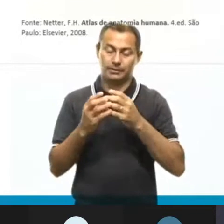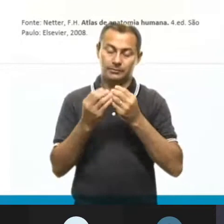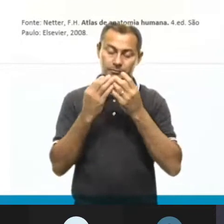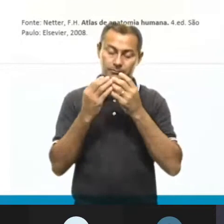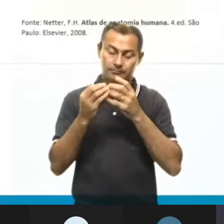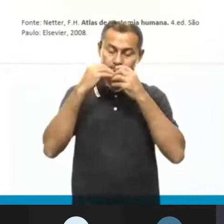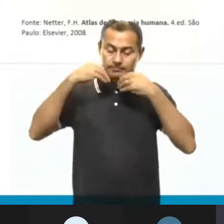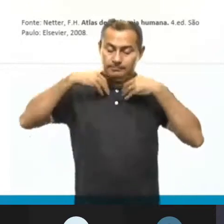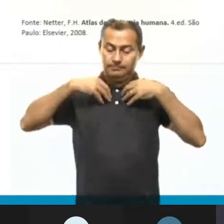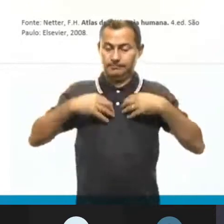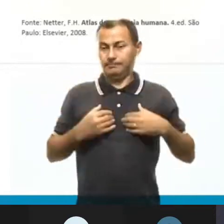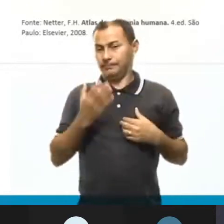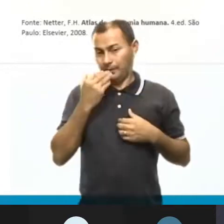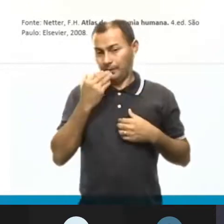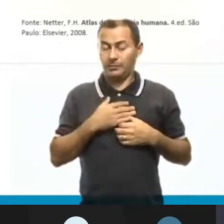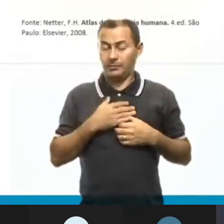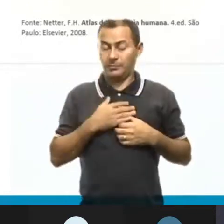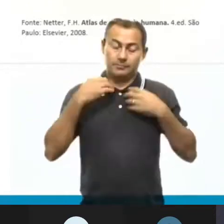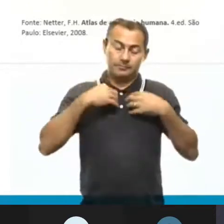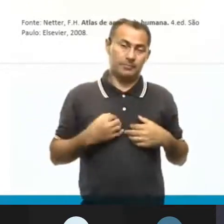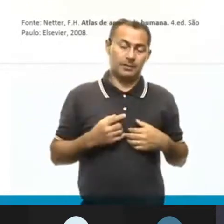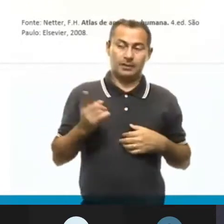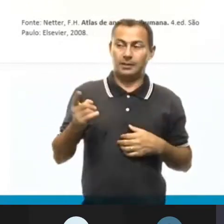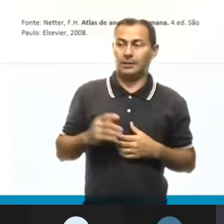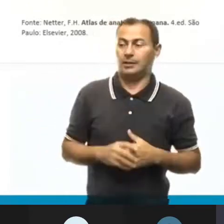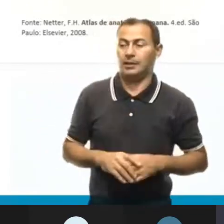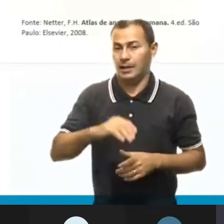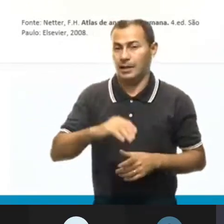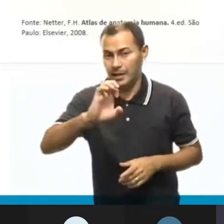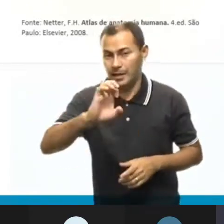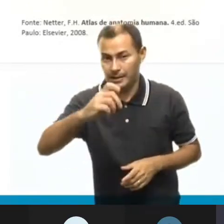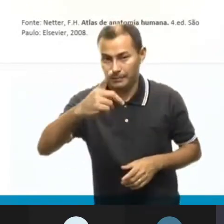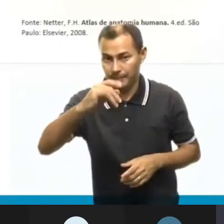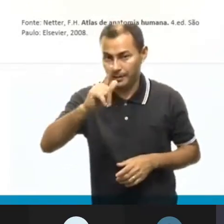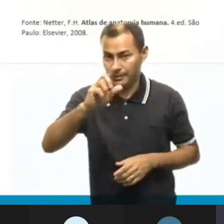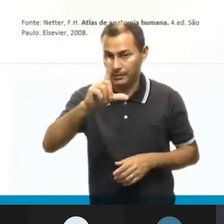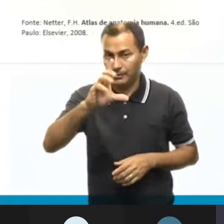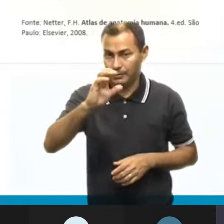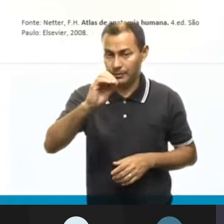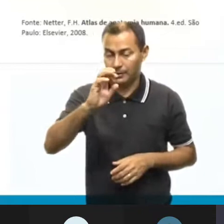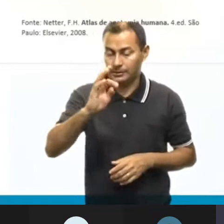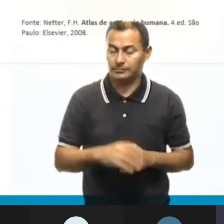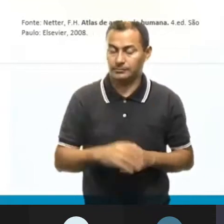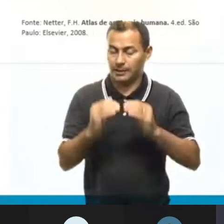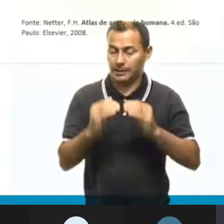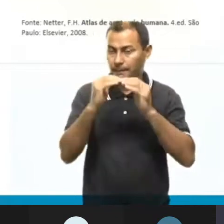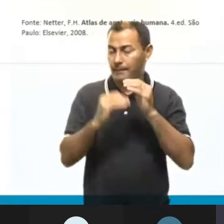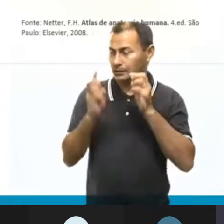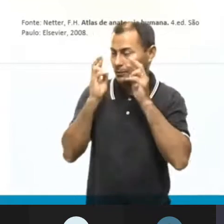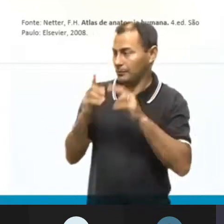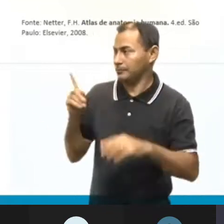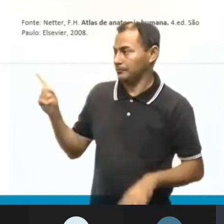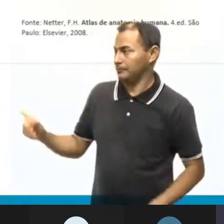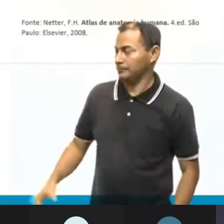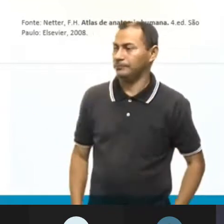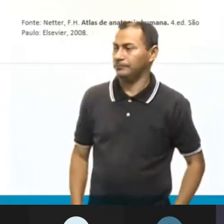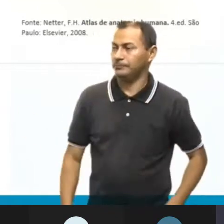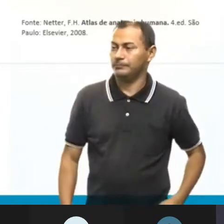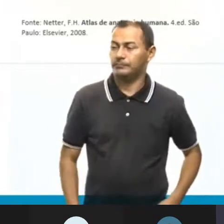o estômago, tá? Então, isso é a função aqui, ó, da epiglote. Abaixo aqui da epiglote, nós vamos